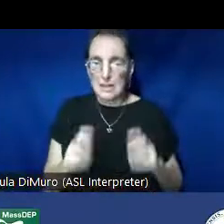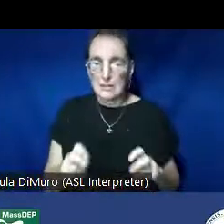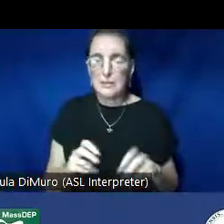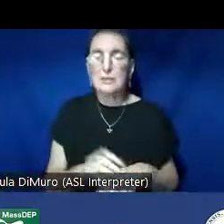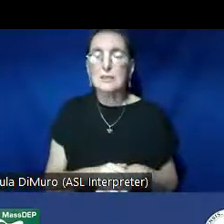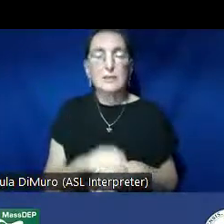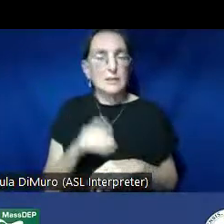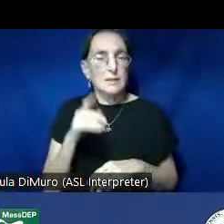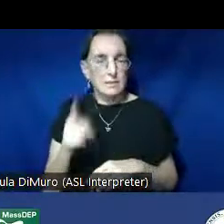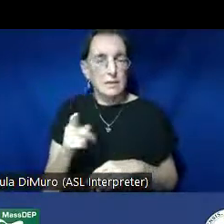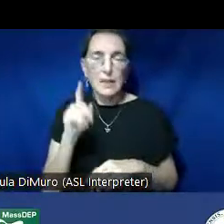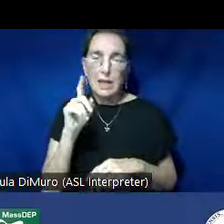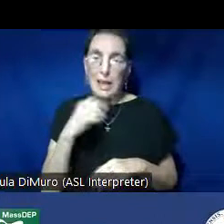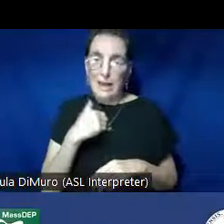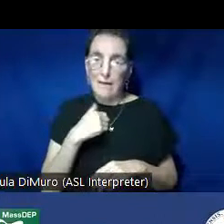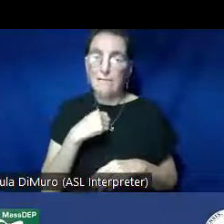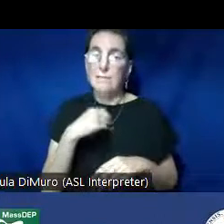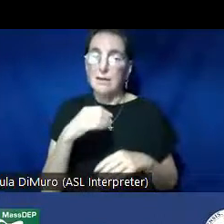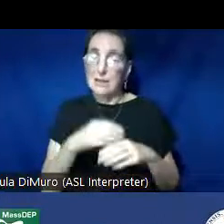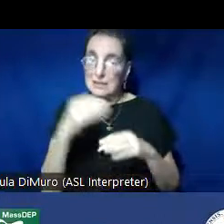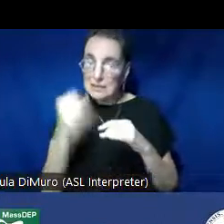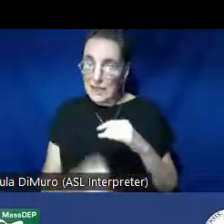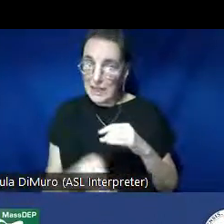análise de impacto cumulativo